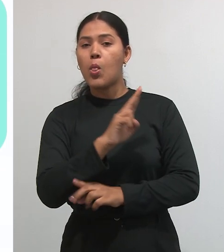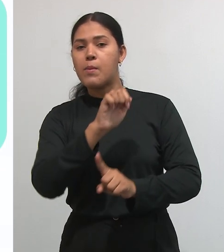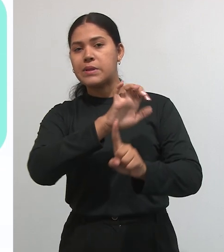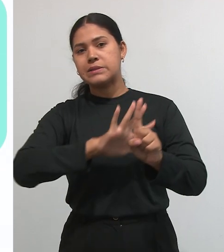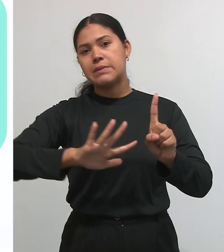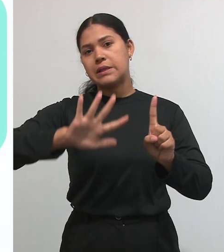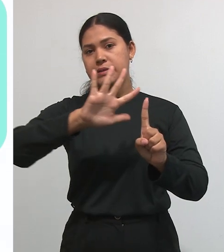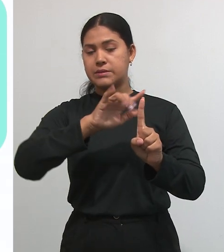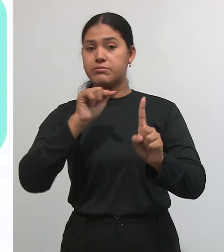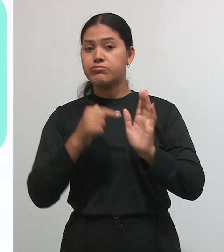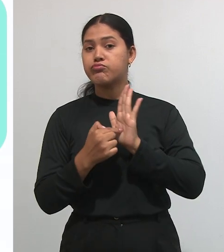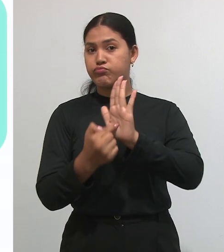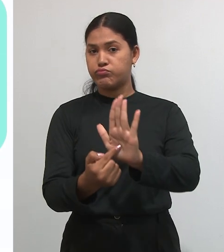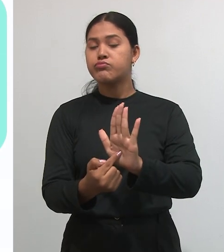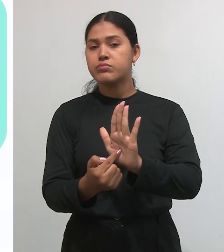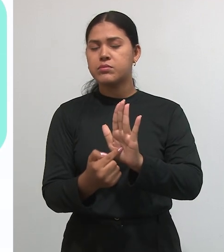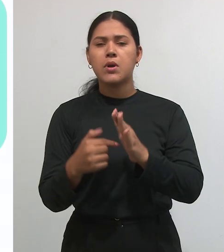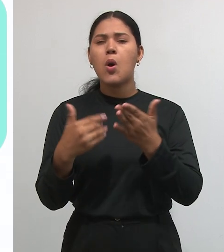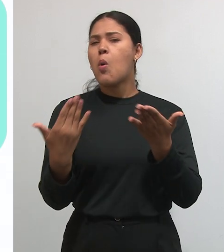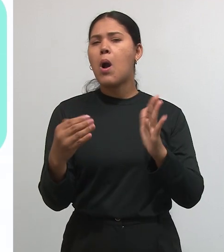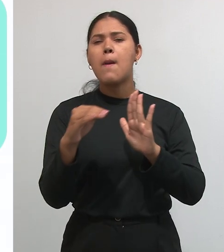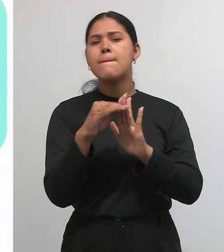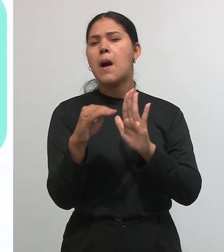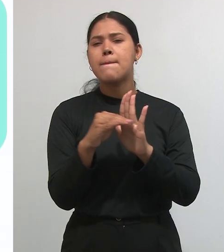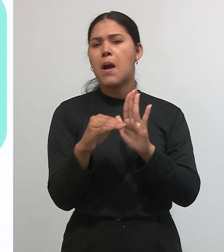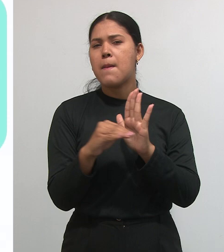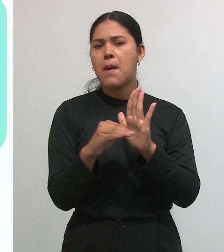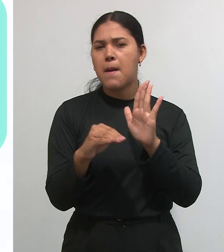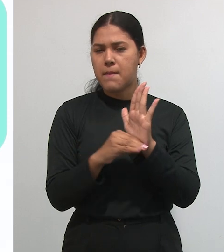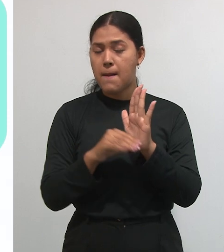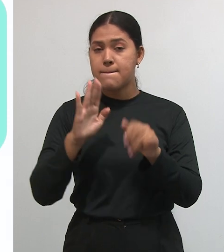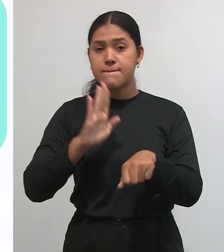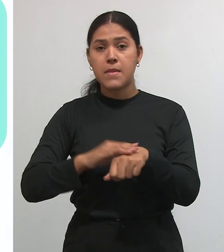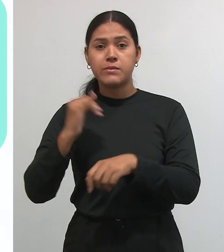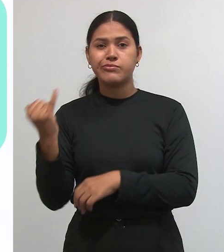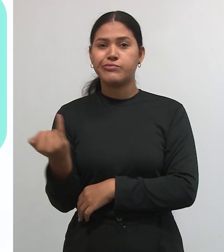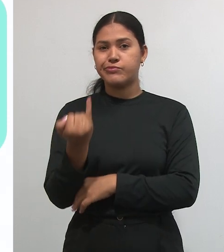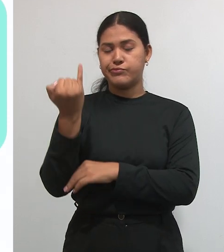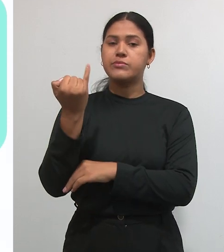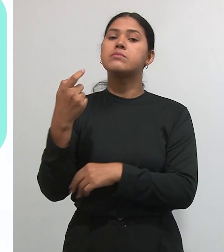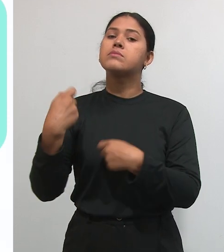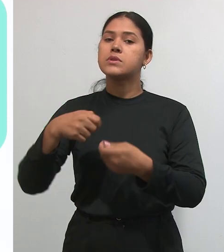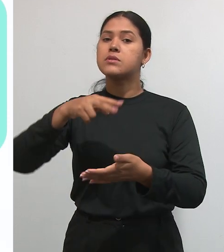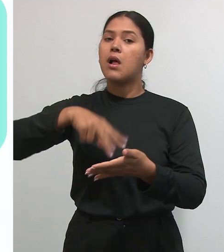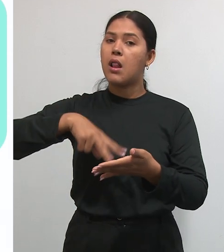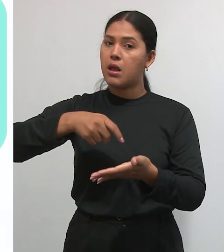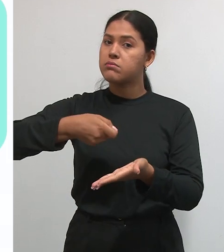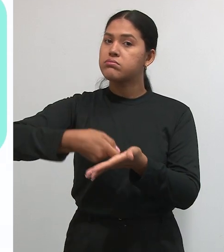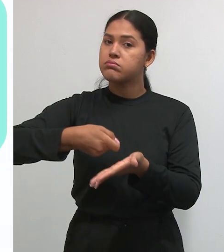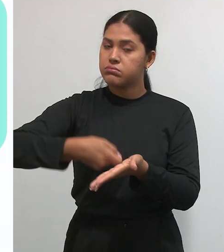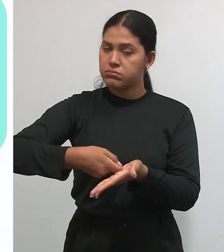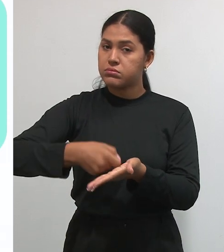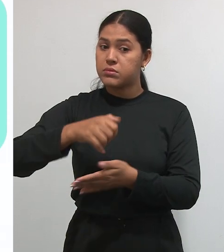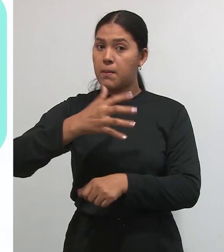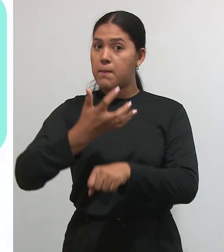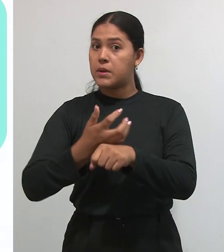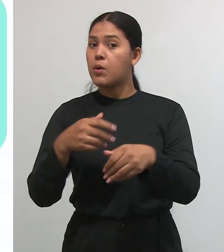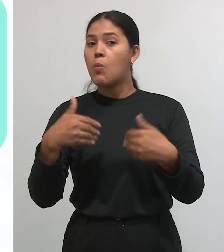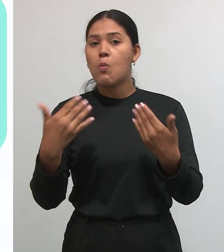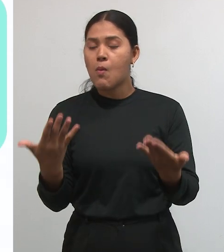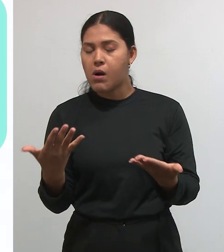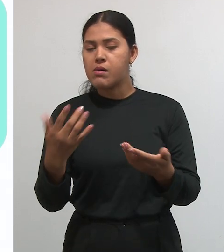transparência. E quais são os principais tópicos, pelo menos pra gente, né, que a gente deve ler aqui na nossa matéria de